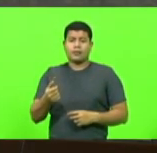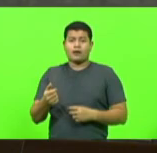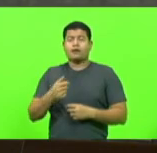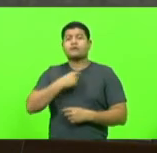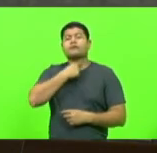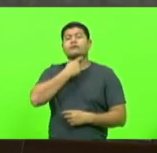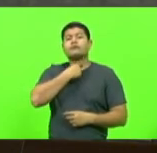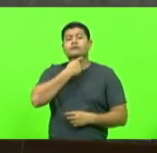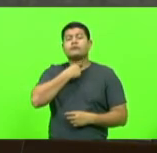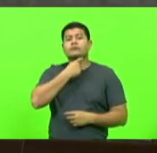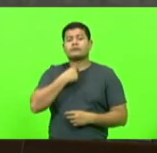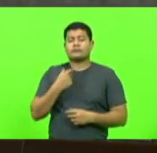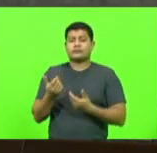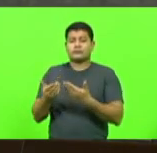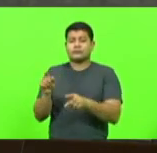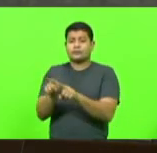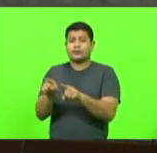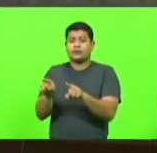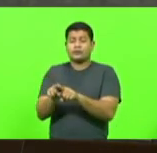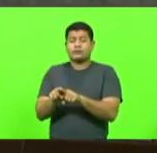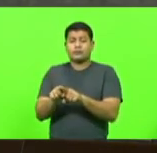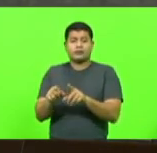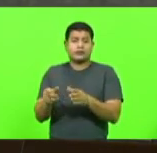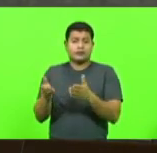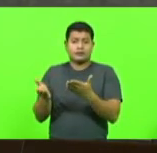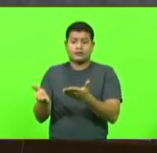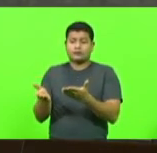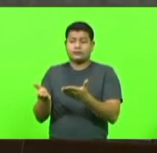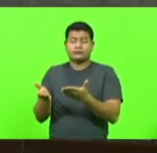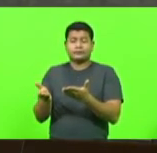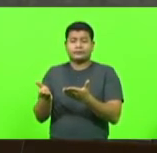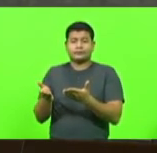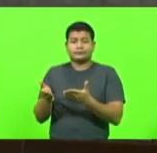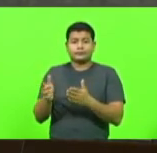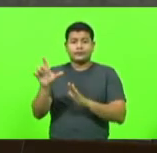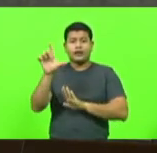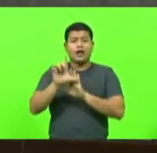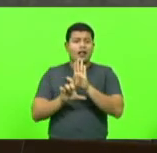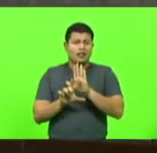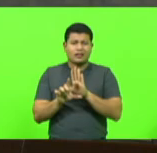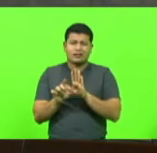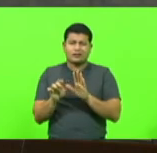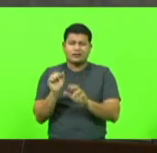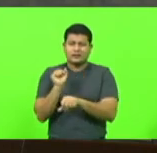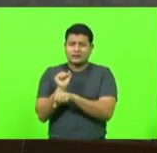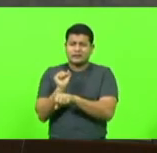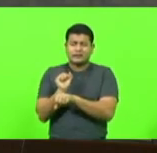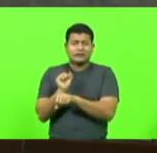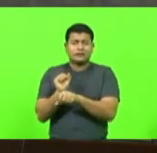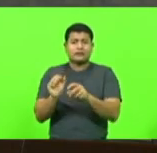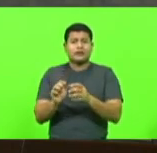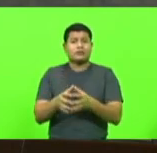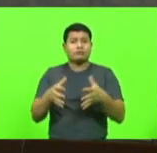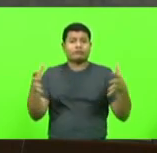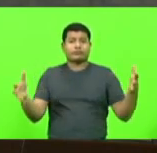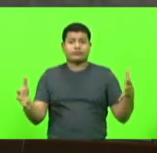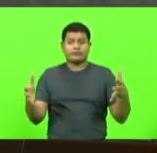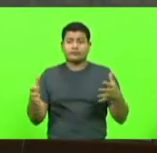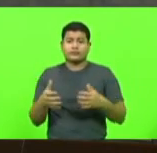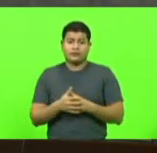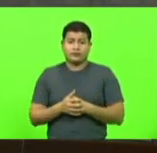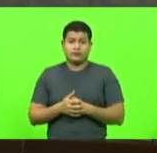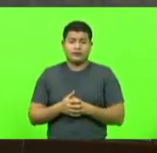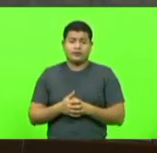fonoaudiólogos, também uma lista de espera enorme. E o que, que acontece nesses casos? As